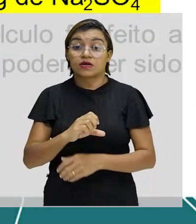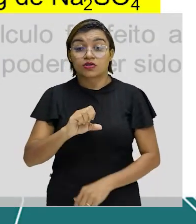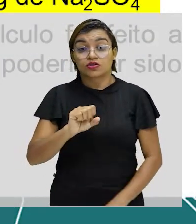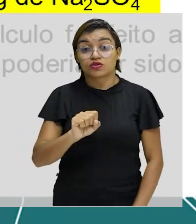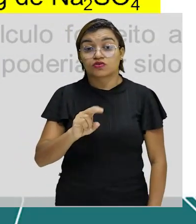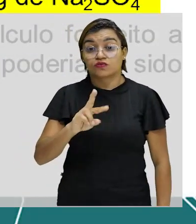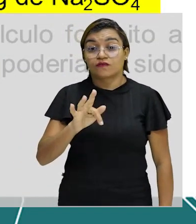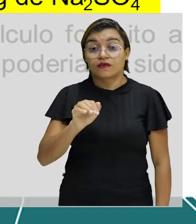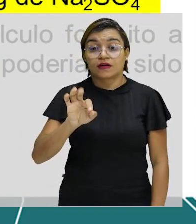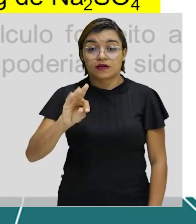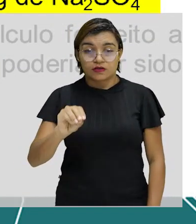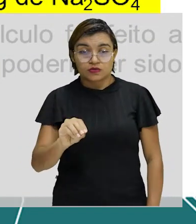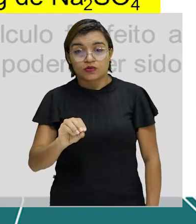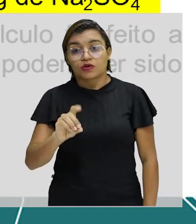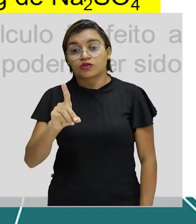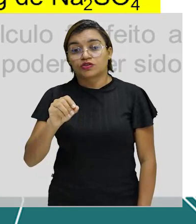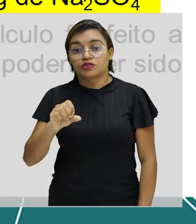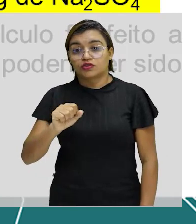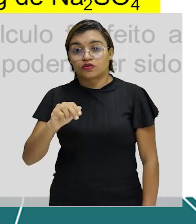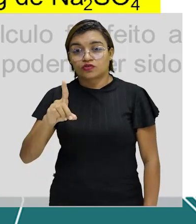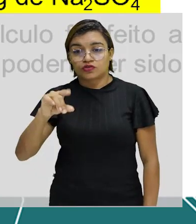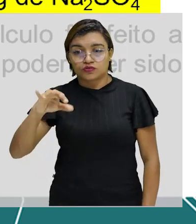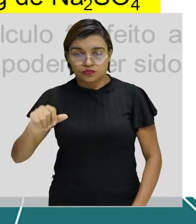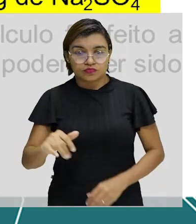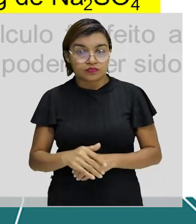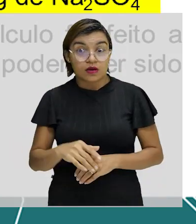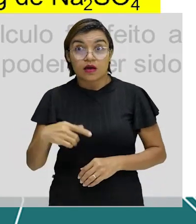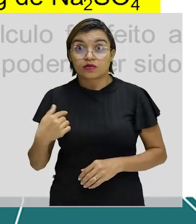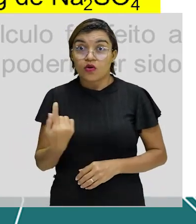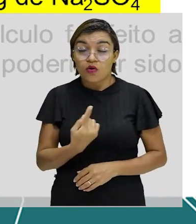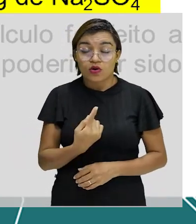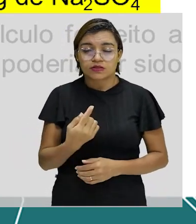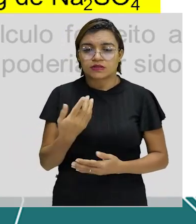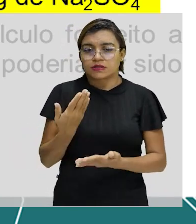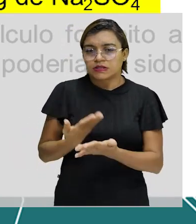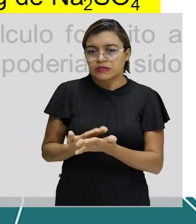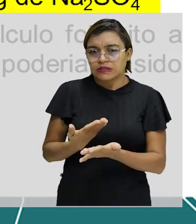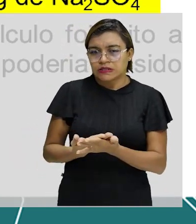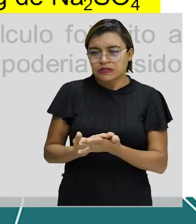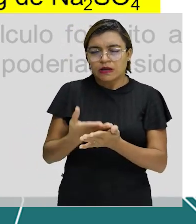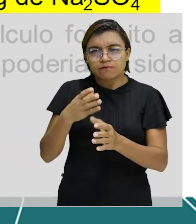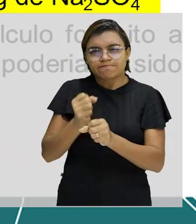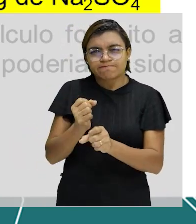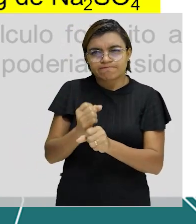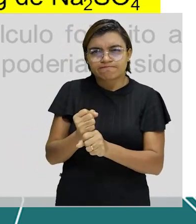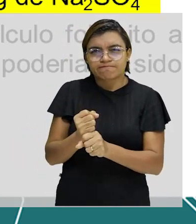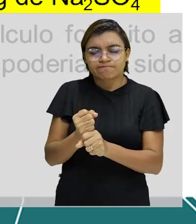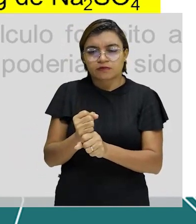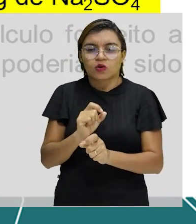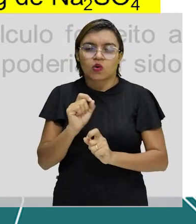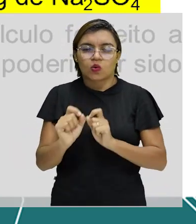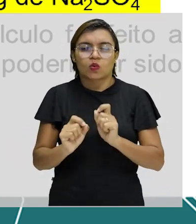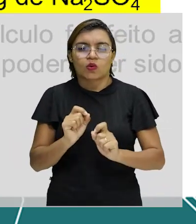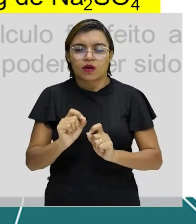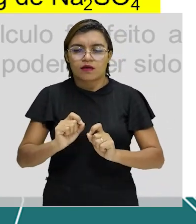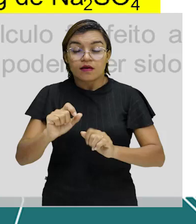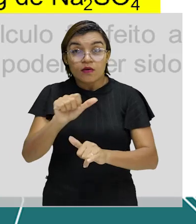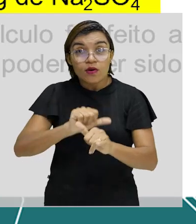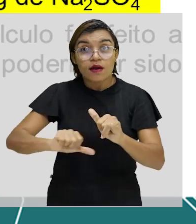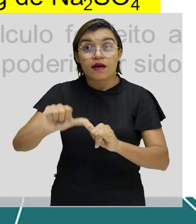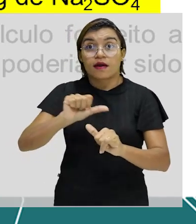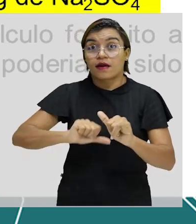sódio? Turma, eu vou trabalhar nessa resolução com aquele